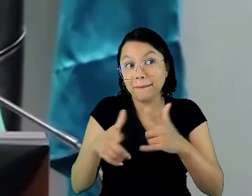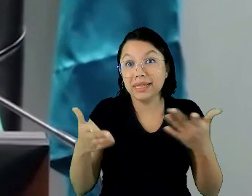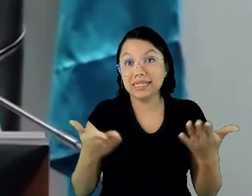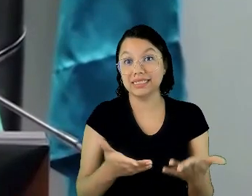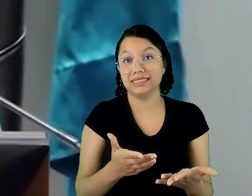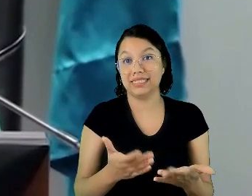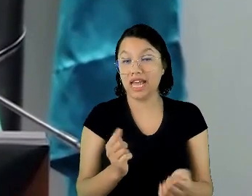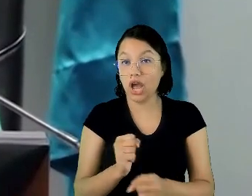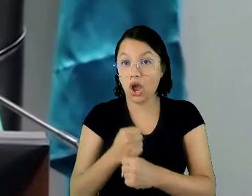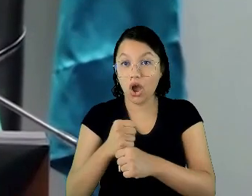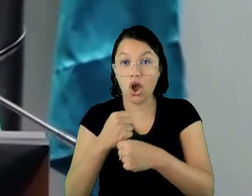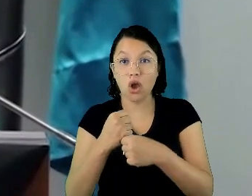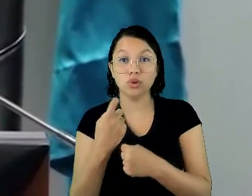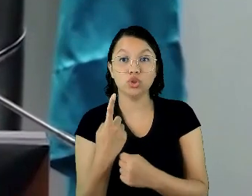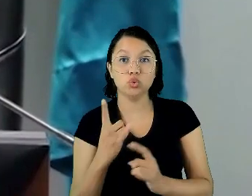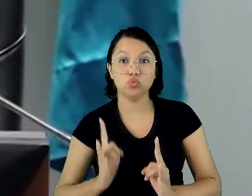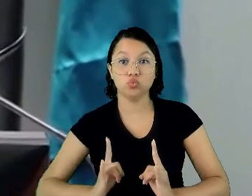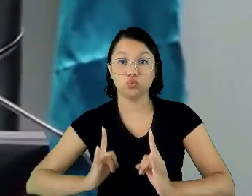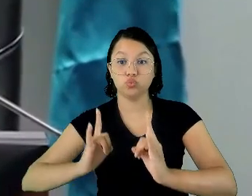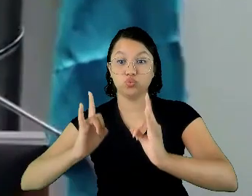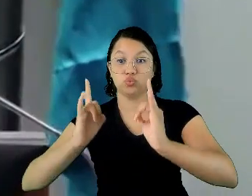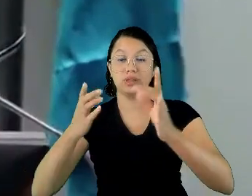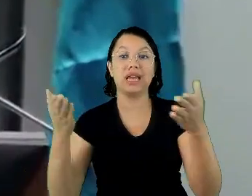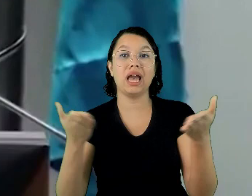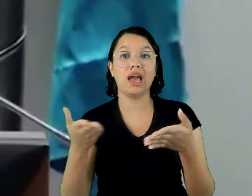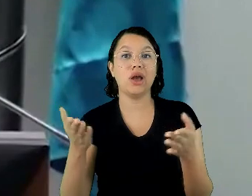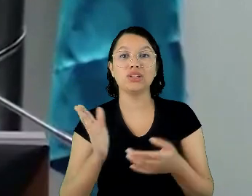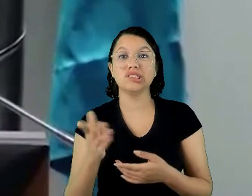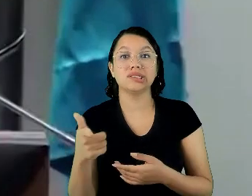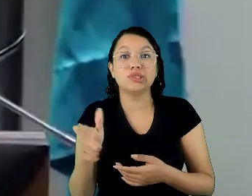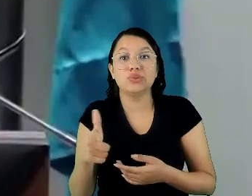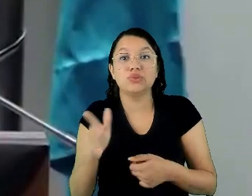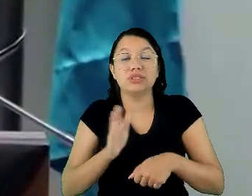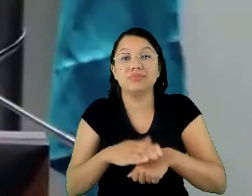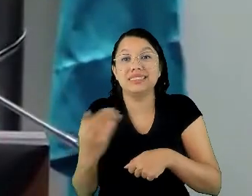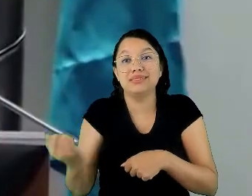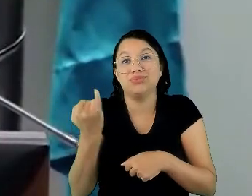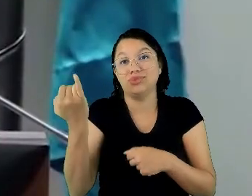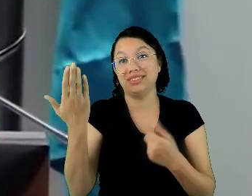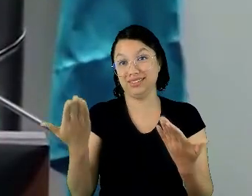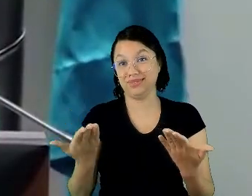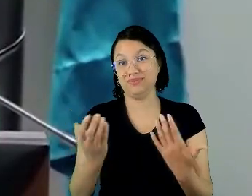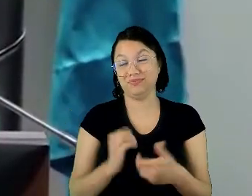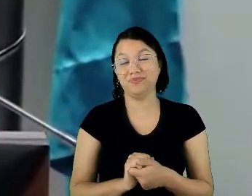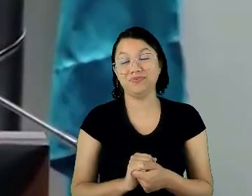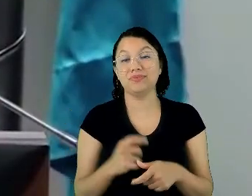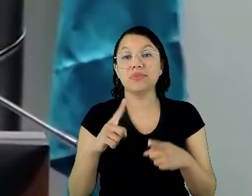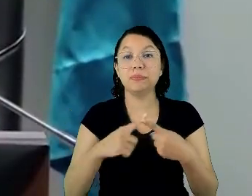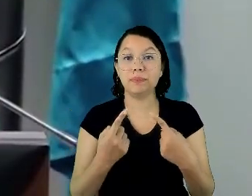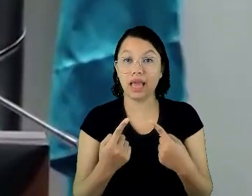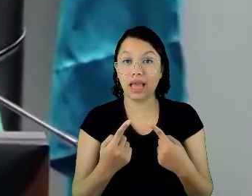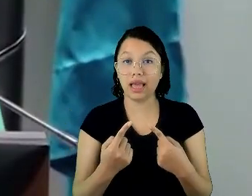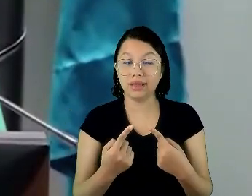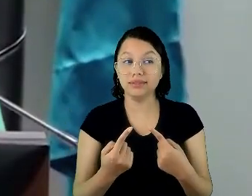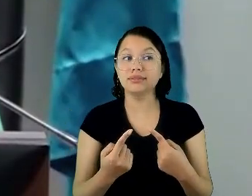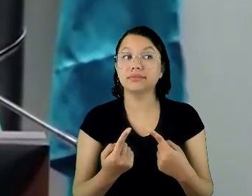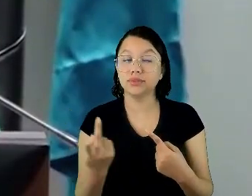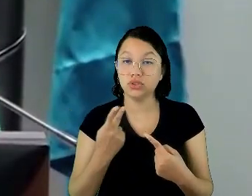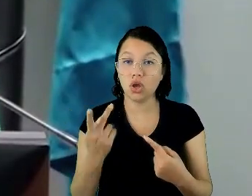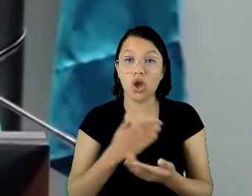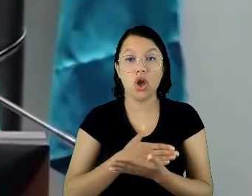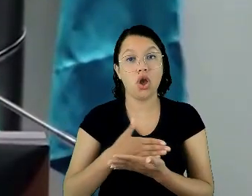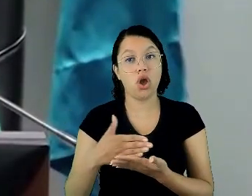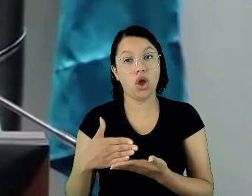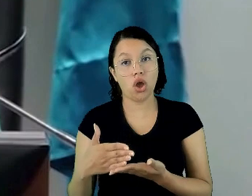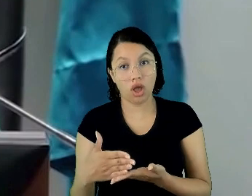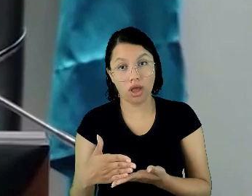já não tinha tanta importância. Mas aí sim, nós começamos então a nos preocupar com a rota